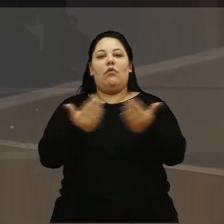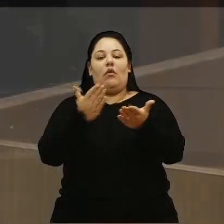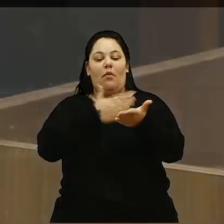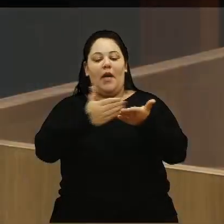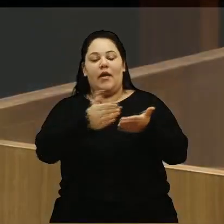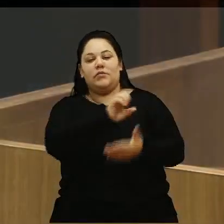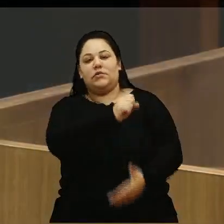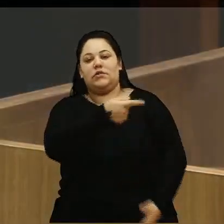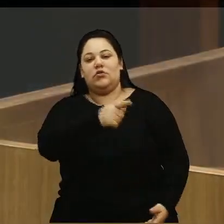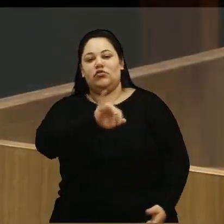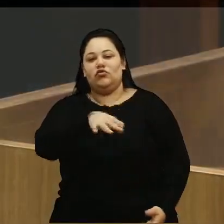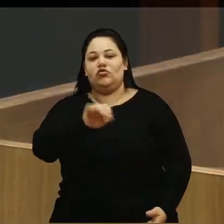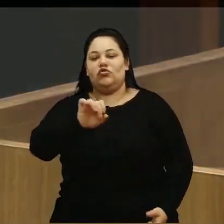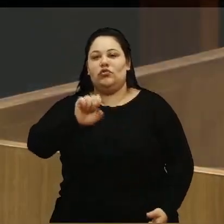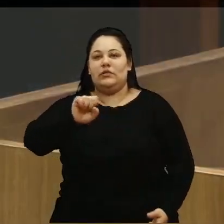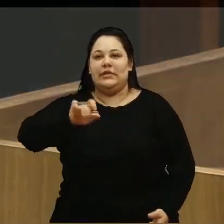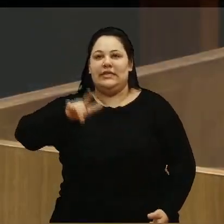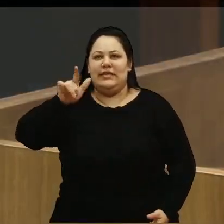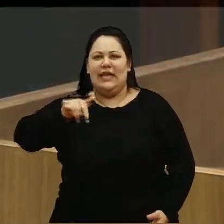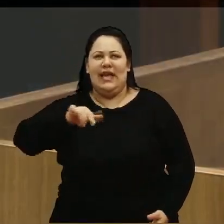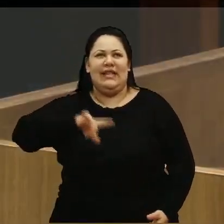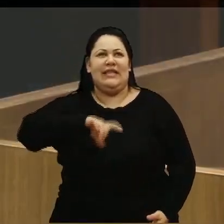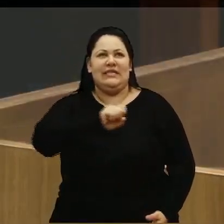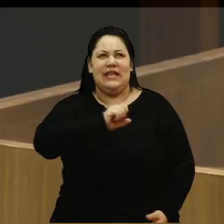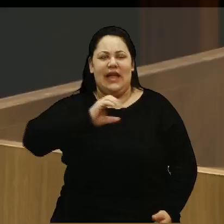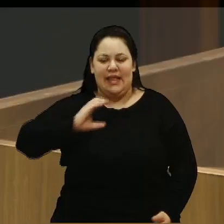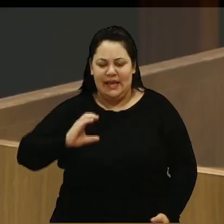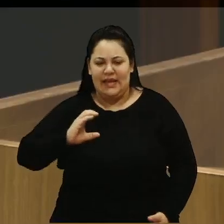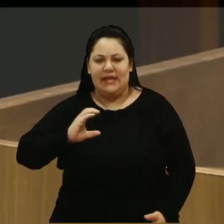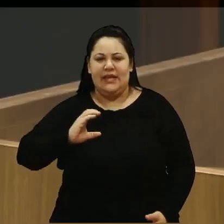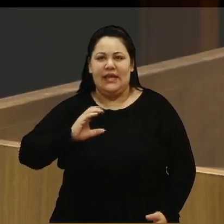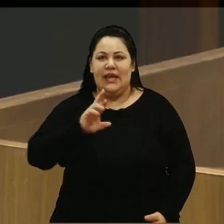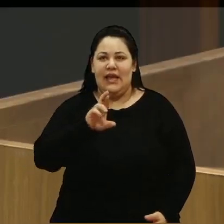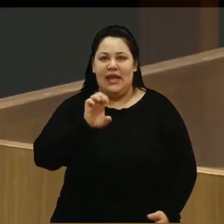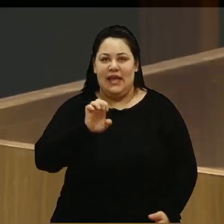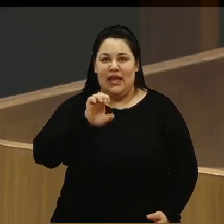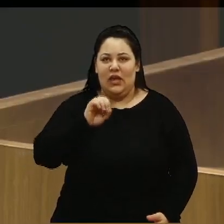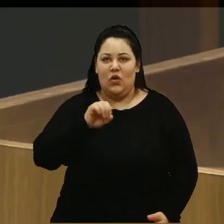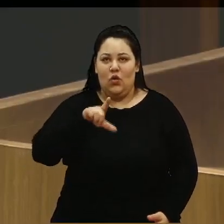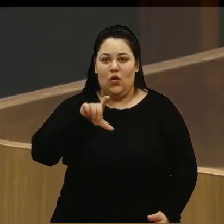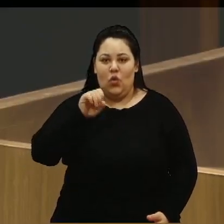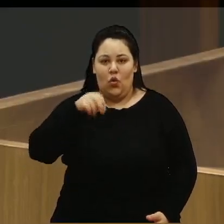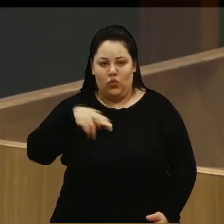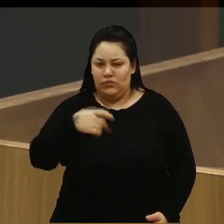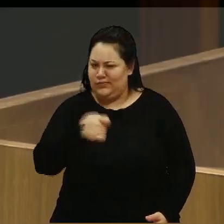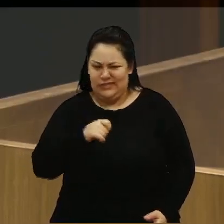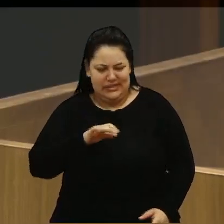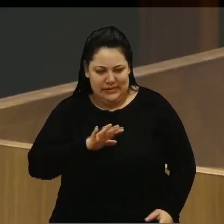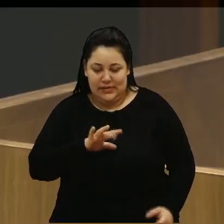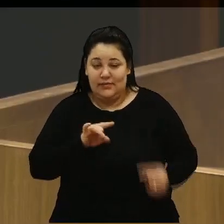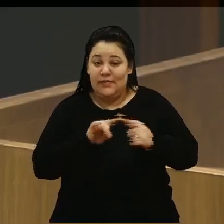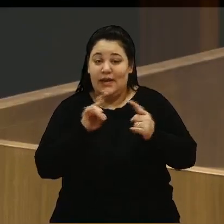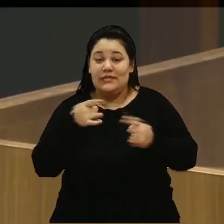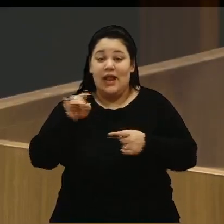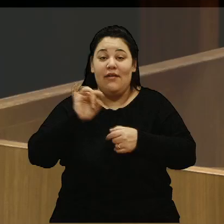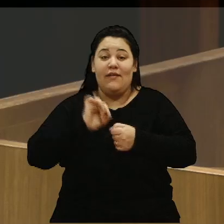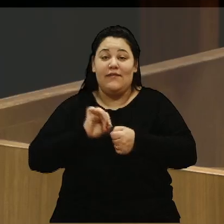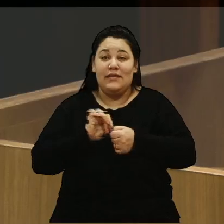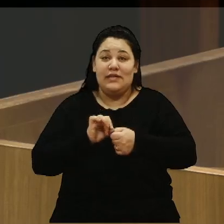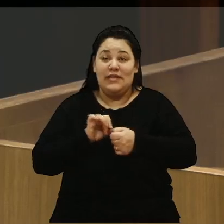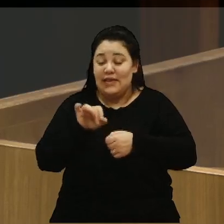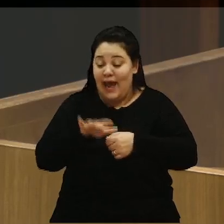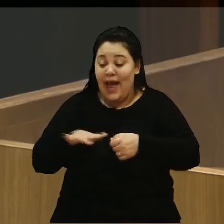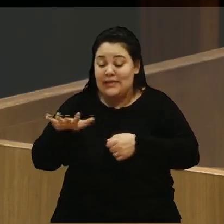né, que passa São José, Santa Catarina, Riolon e Machoda. Ela vai ser nas partes